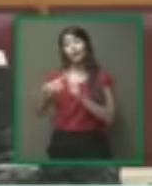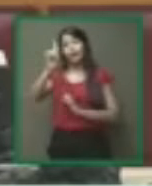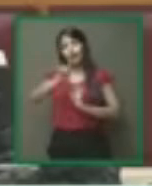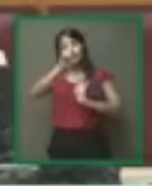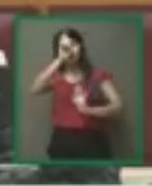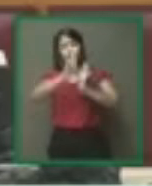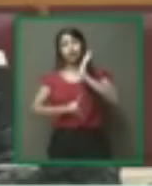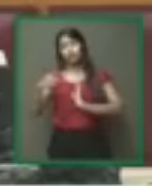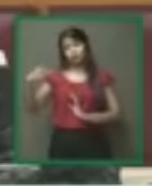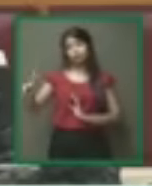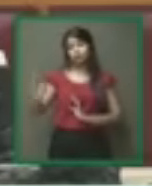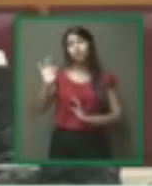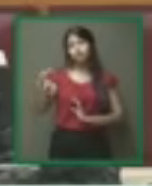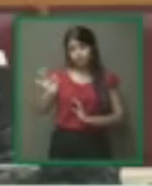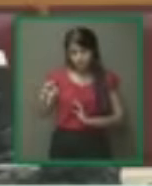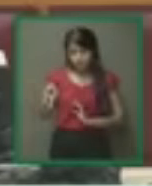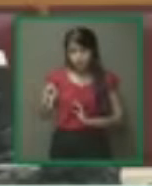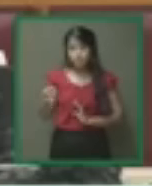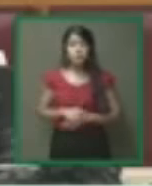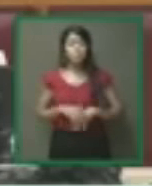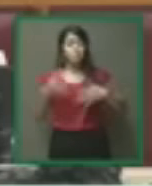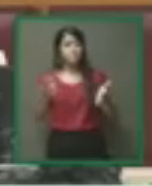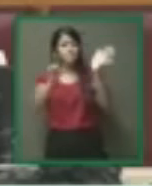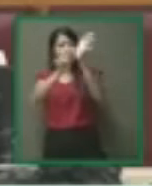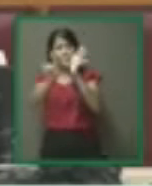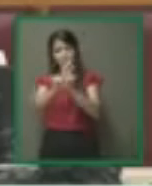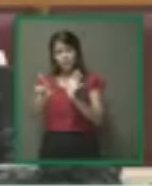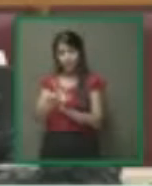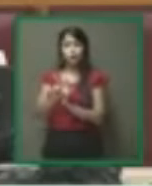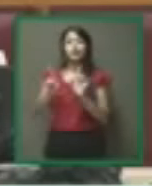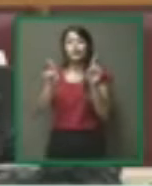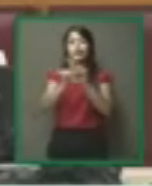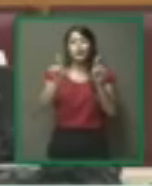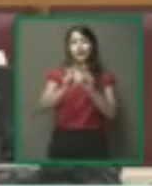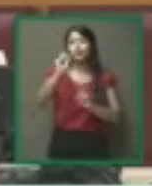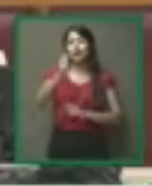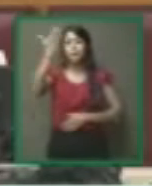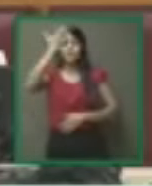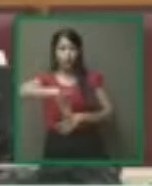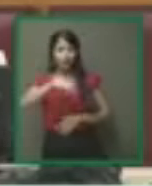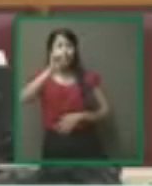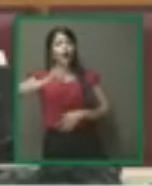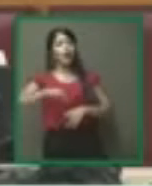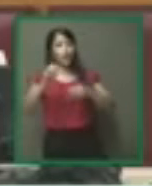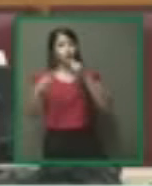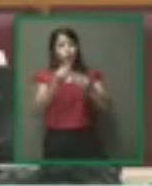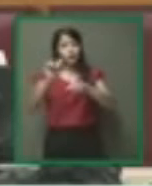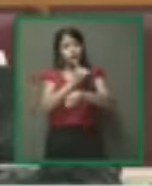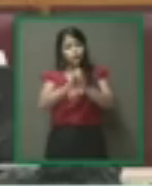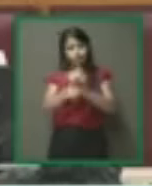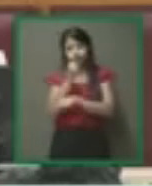direito, tá? O interrogatório, além de meio de prova, também é um meio de